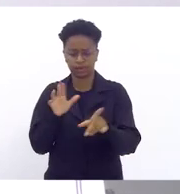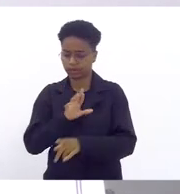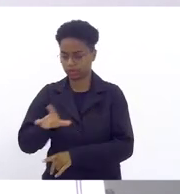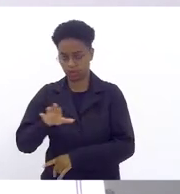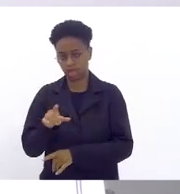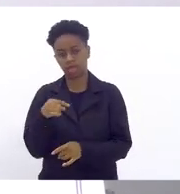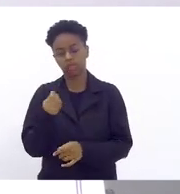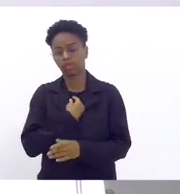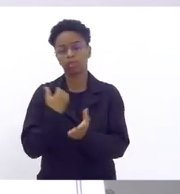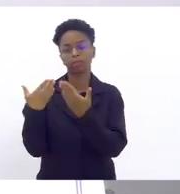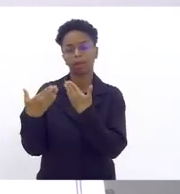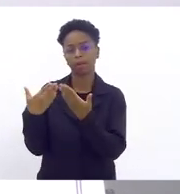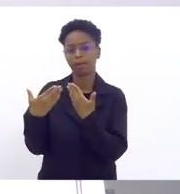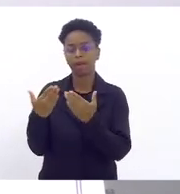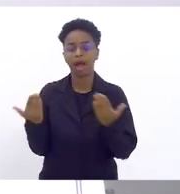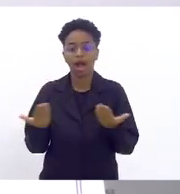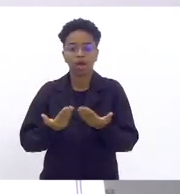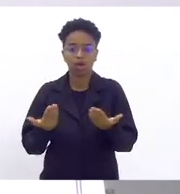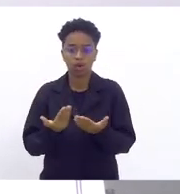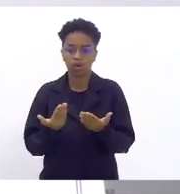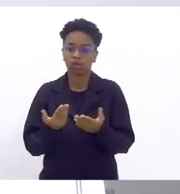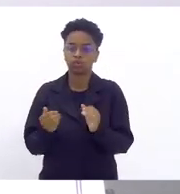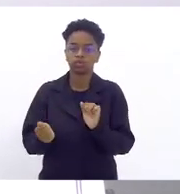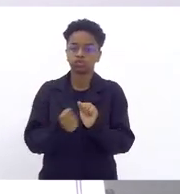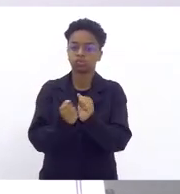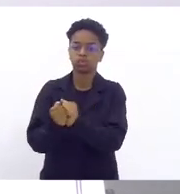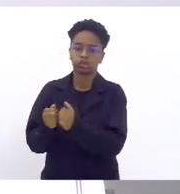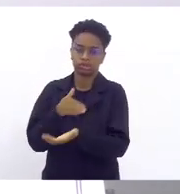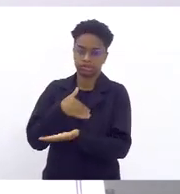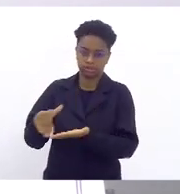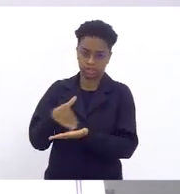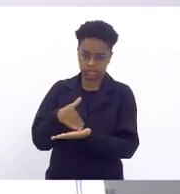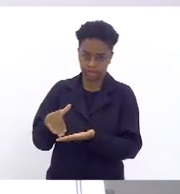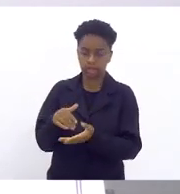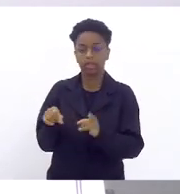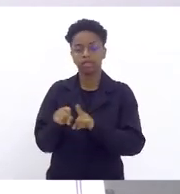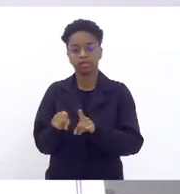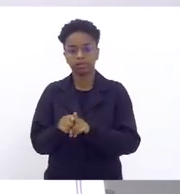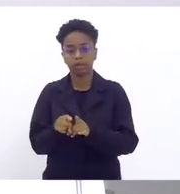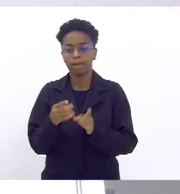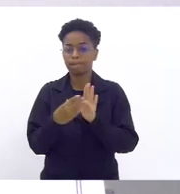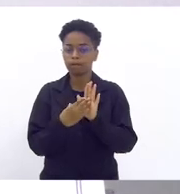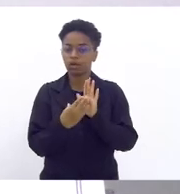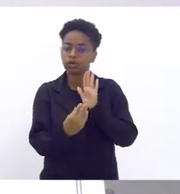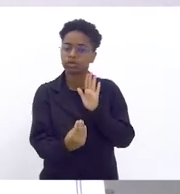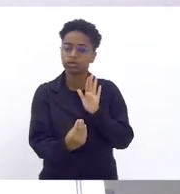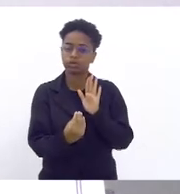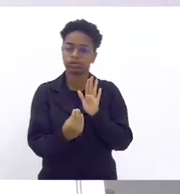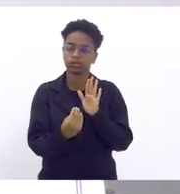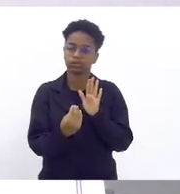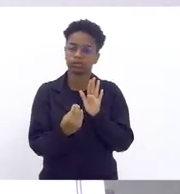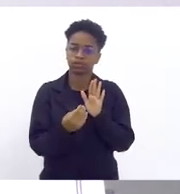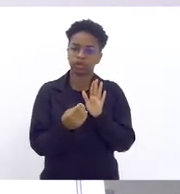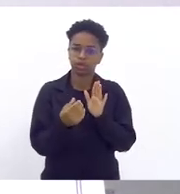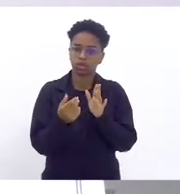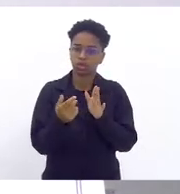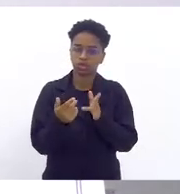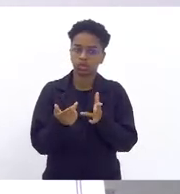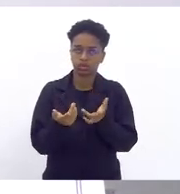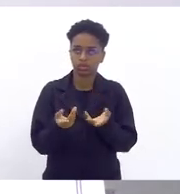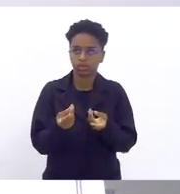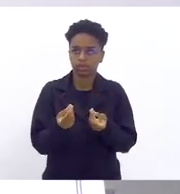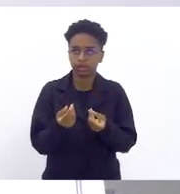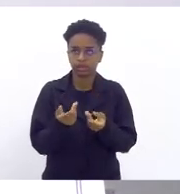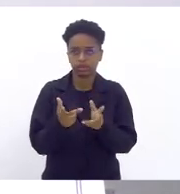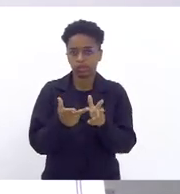nessa fase com as secretarias né o modelo é um modelo que não leva em consideração o